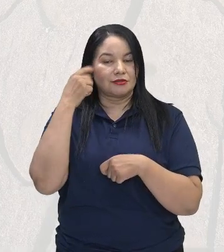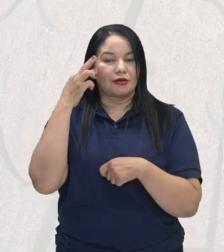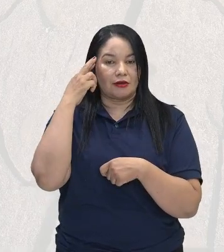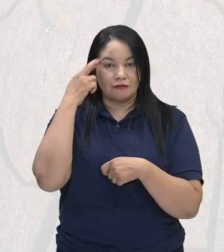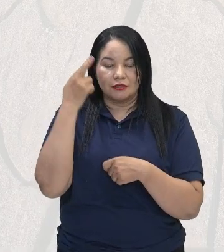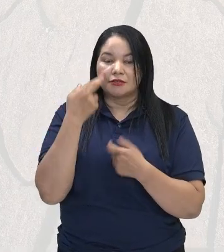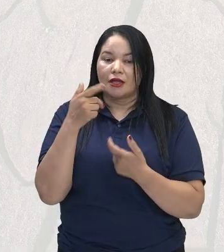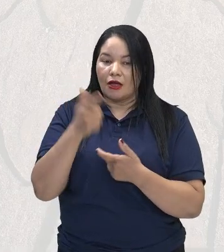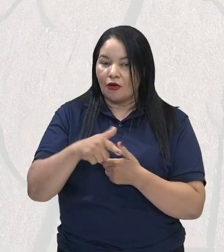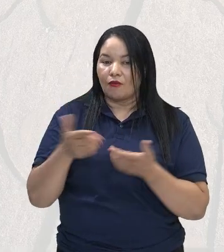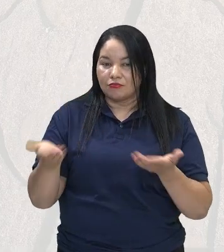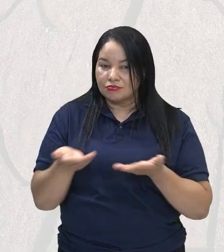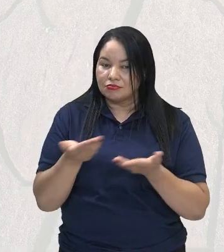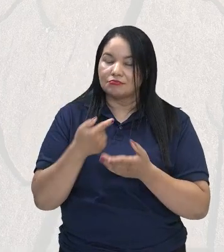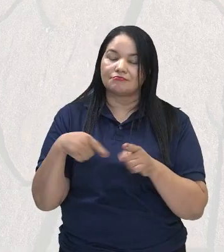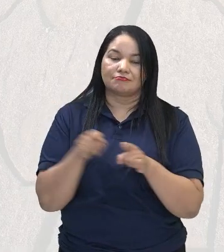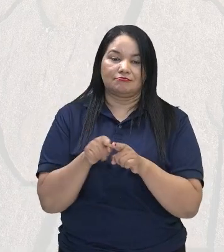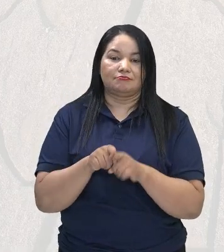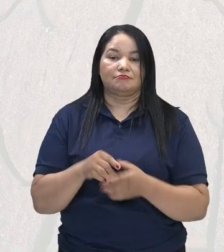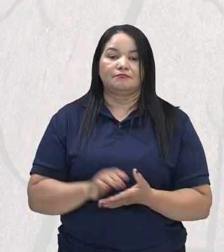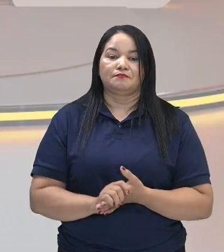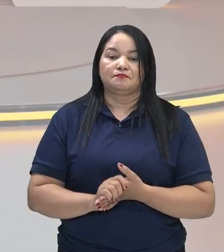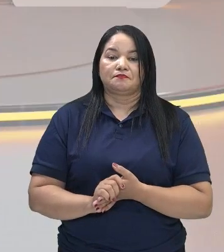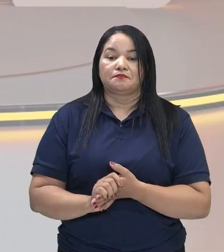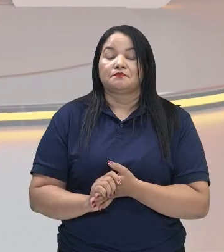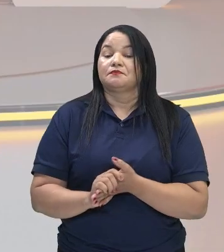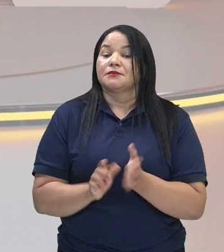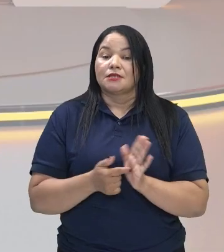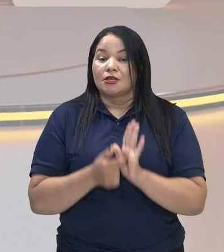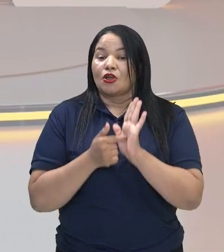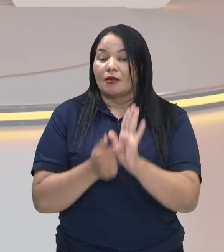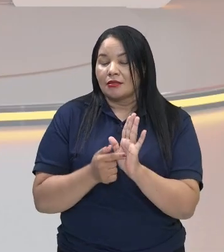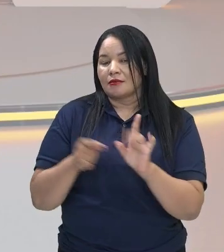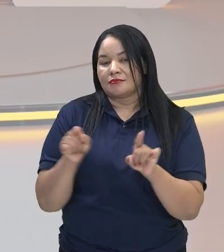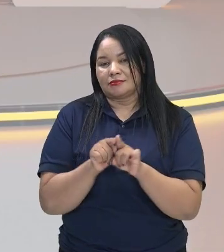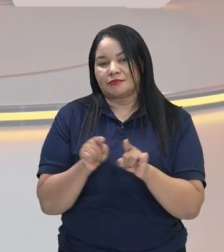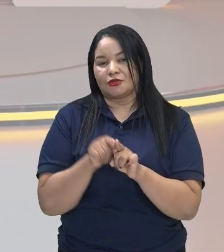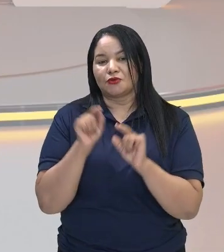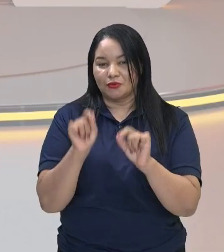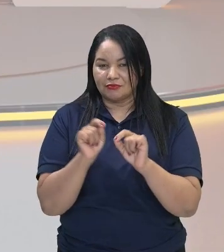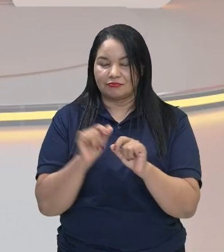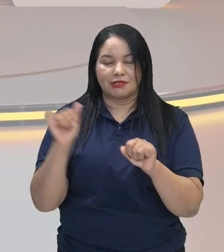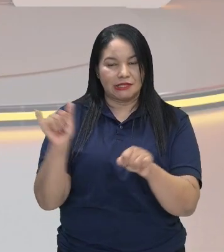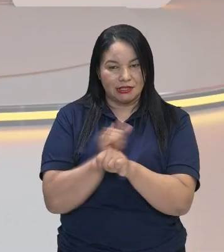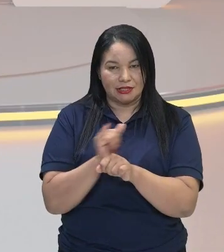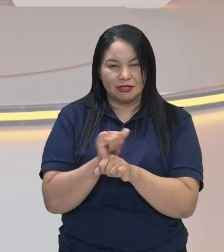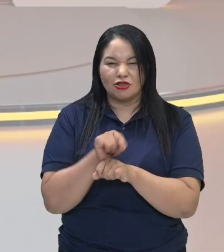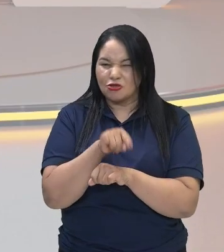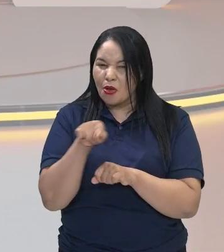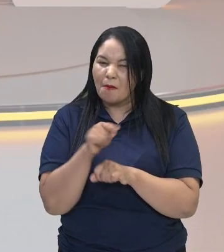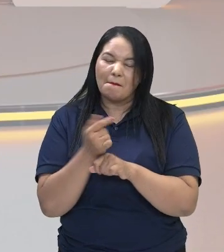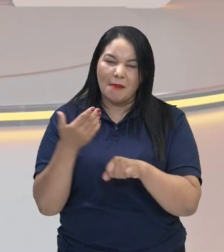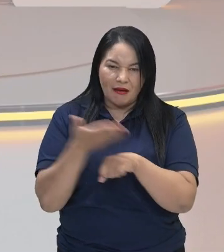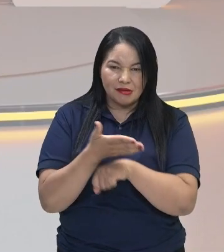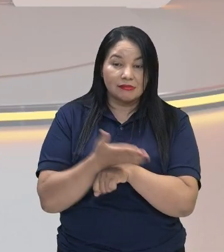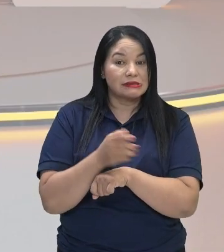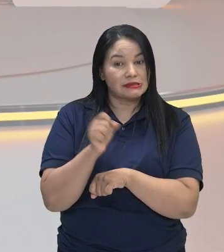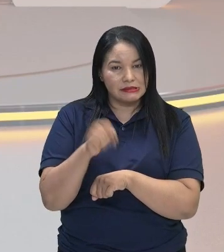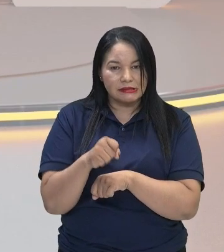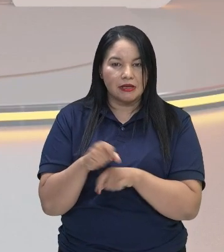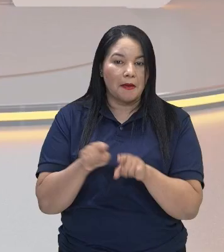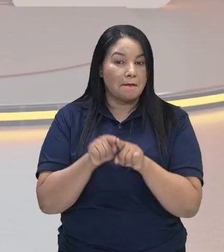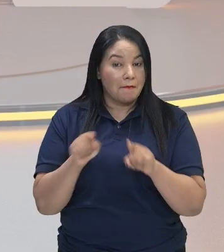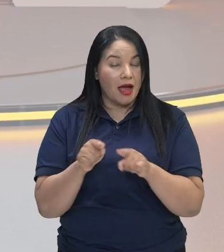revisão. E também apresentamos, gente, estratégias. Tudo bem, estamos envolvidos, mas vamos aí